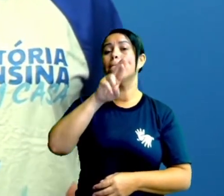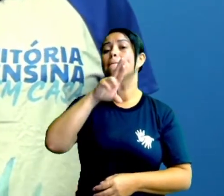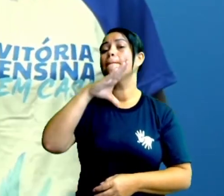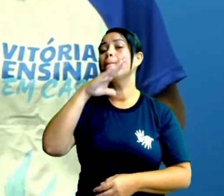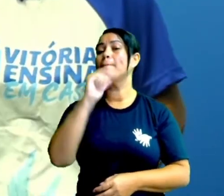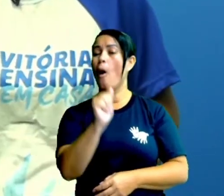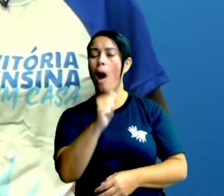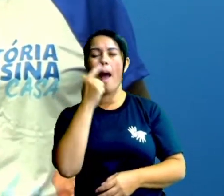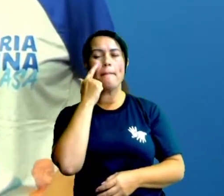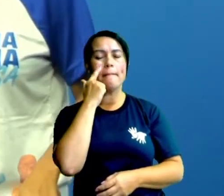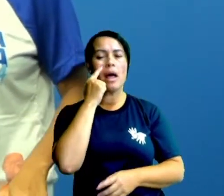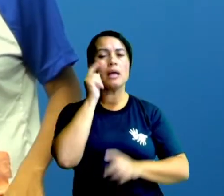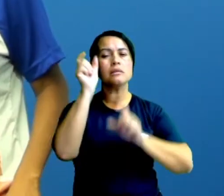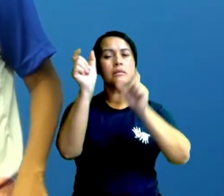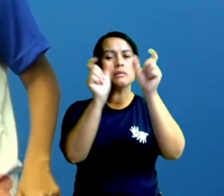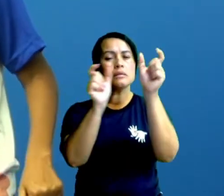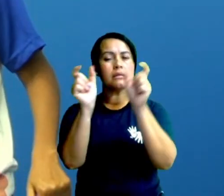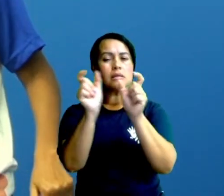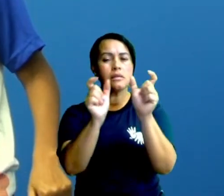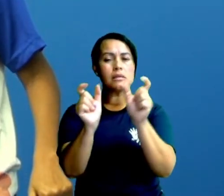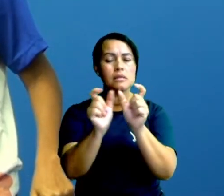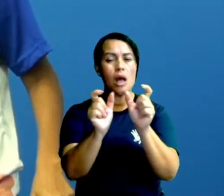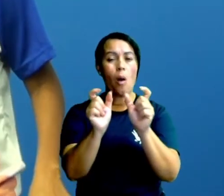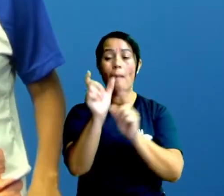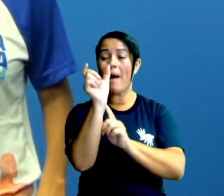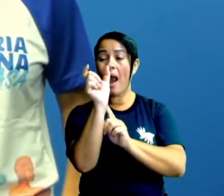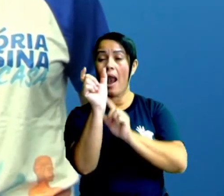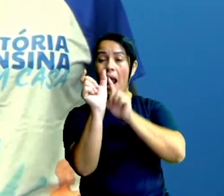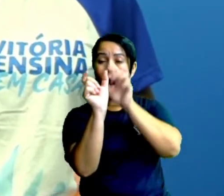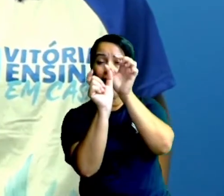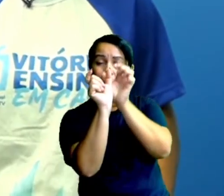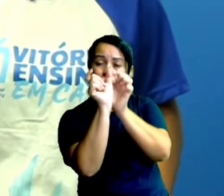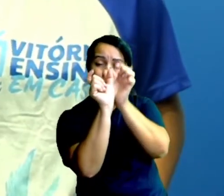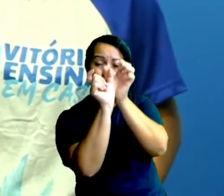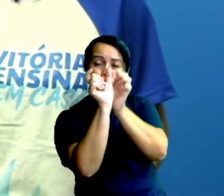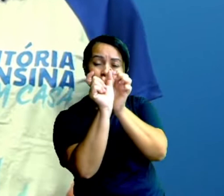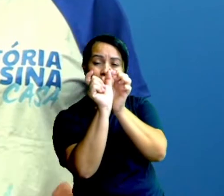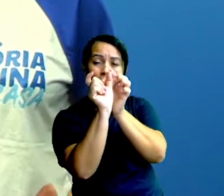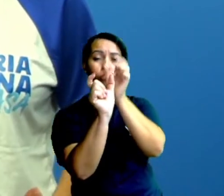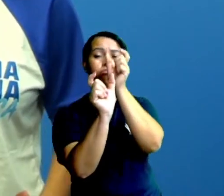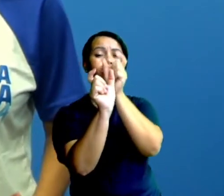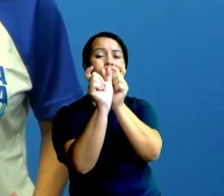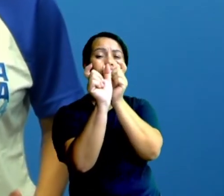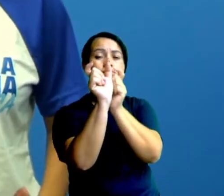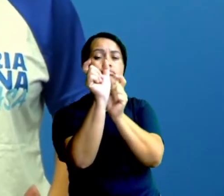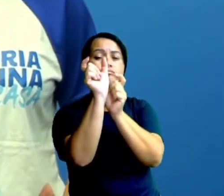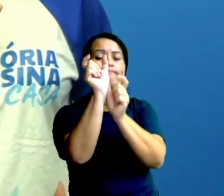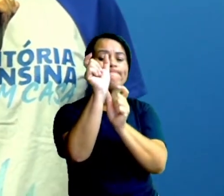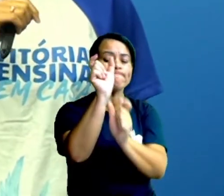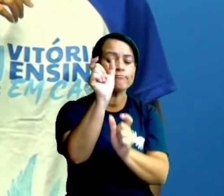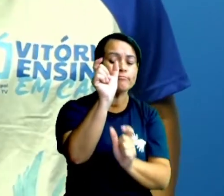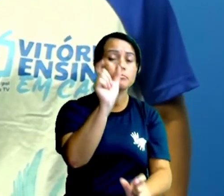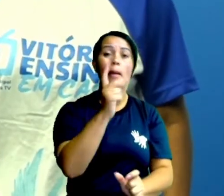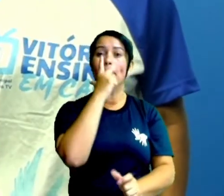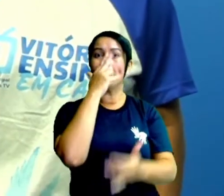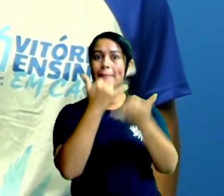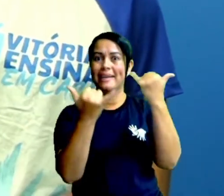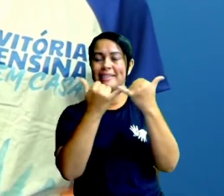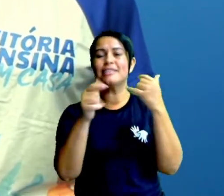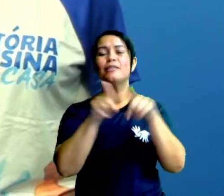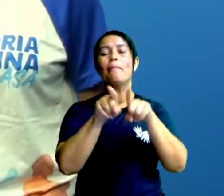porca ao presta atenção um sonzinho final e é parecido com tem igual